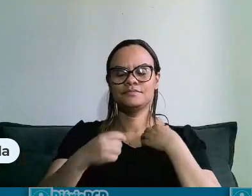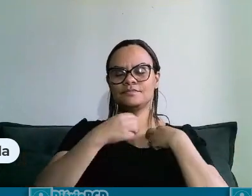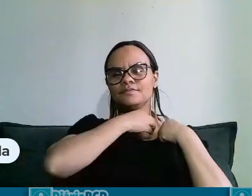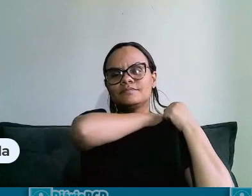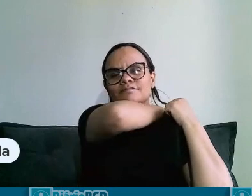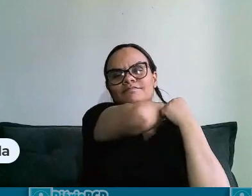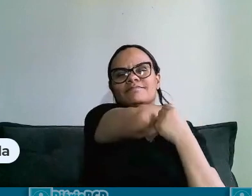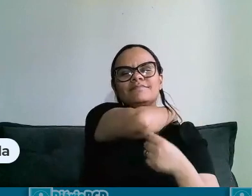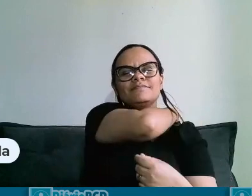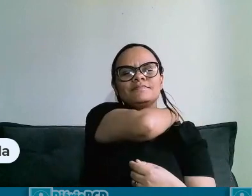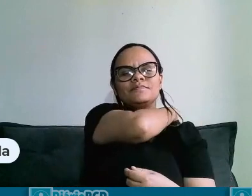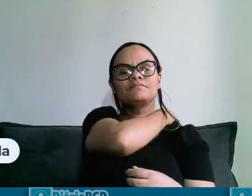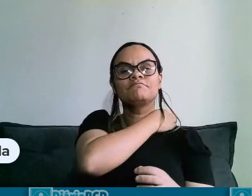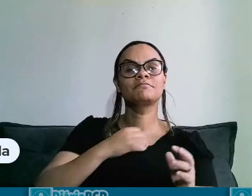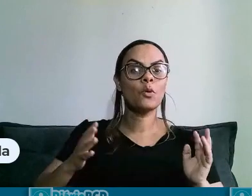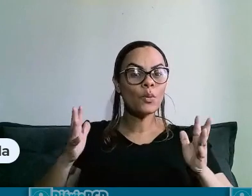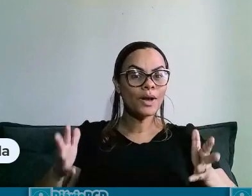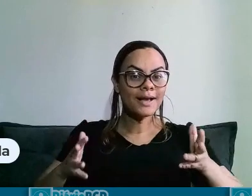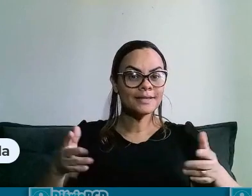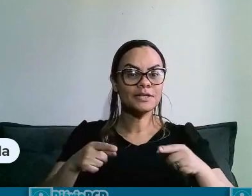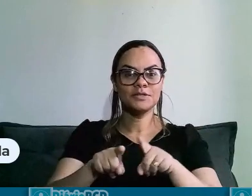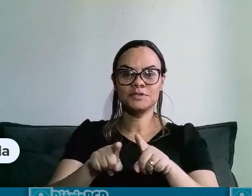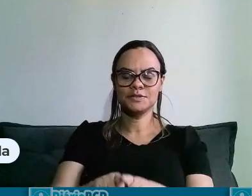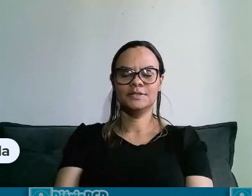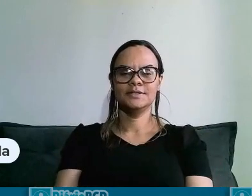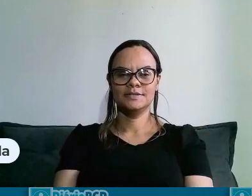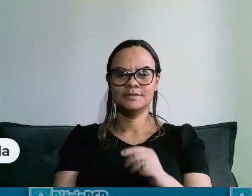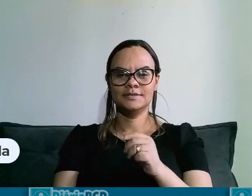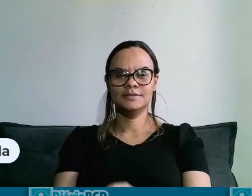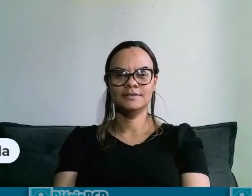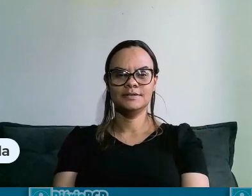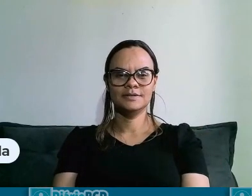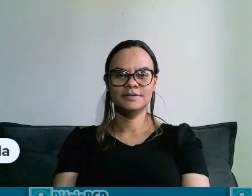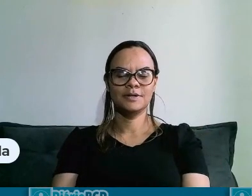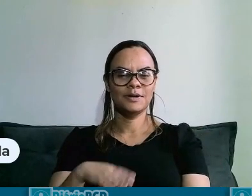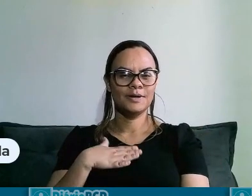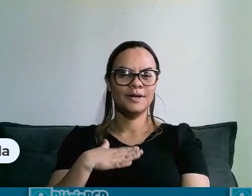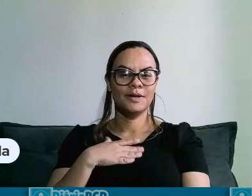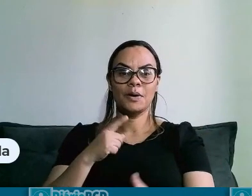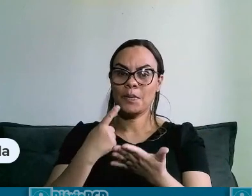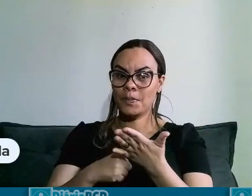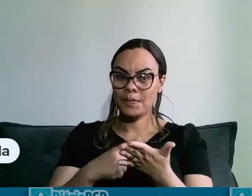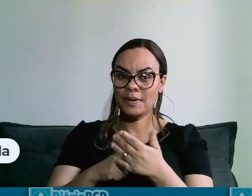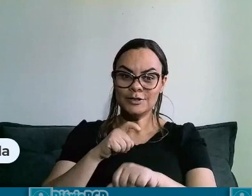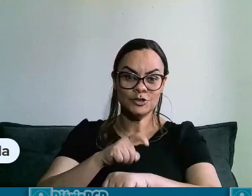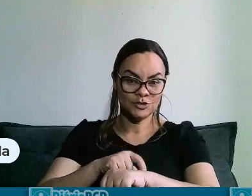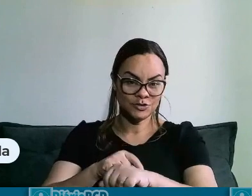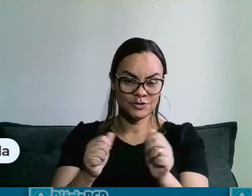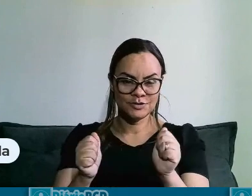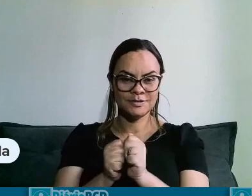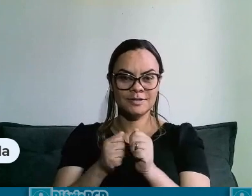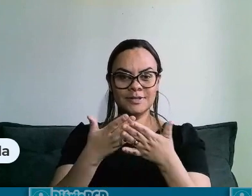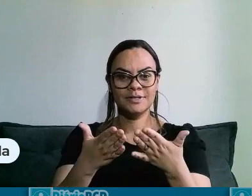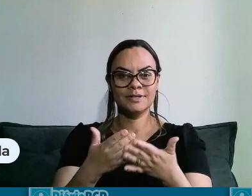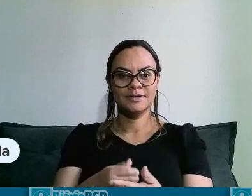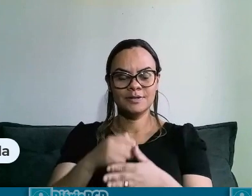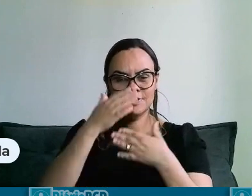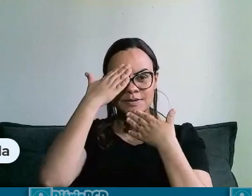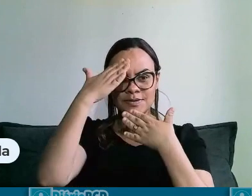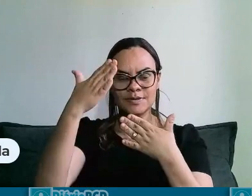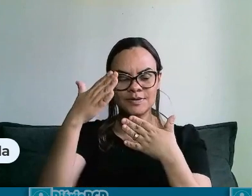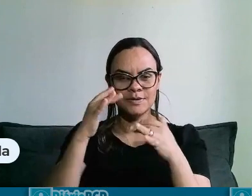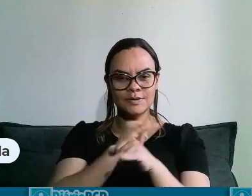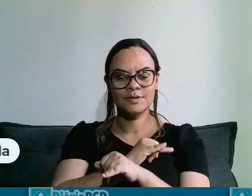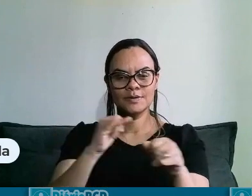O cadeirante. Fica o convite feito, doutor René. Será um grande prazer. Só marcar, estaremos juntos, tá? E mais uma vez ressaltar aqui, obrigado por divulgar